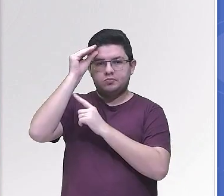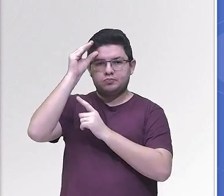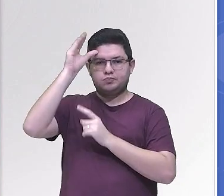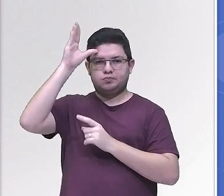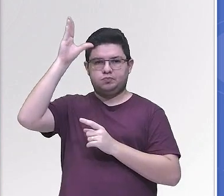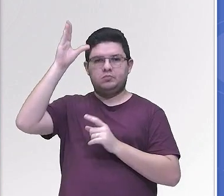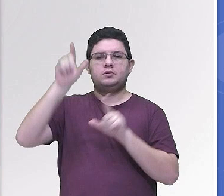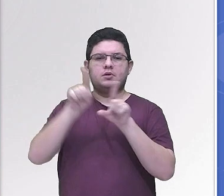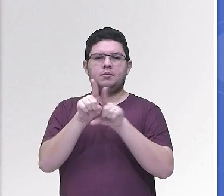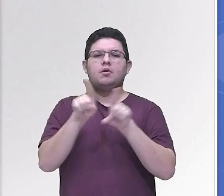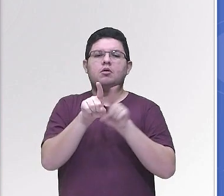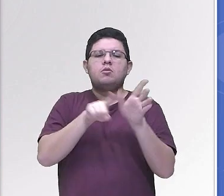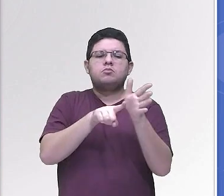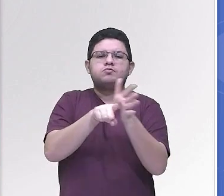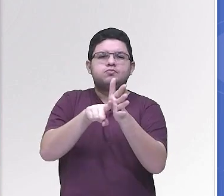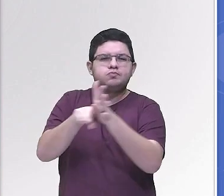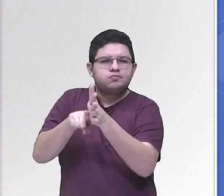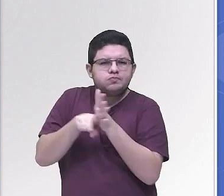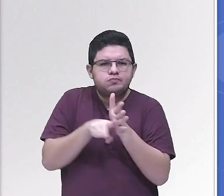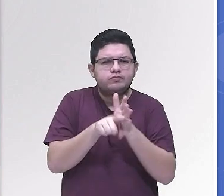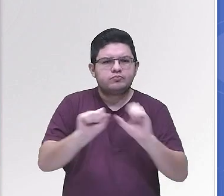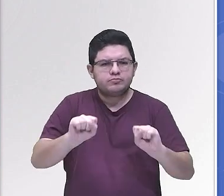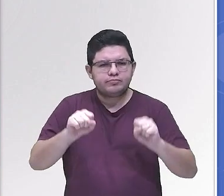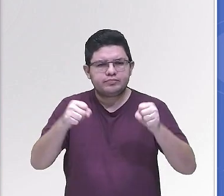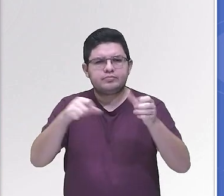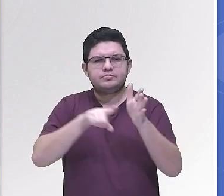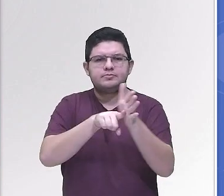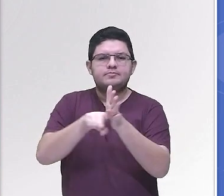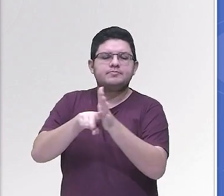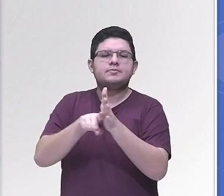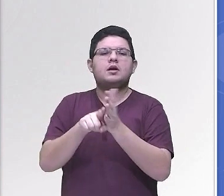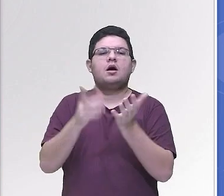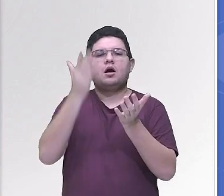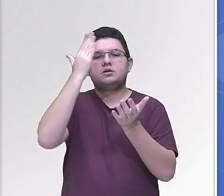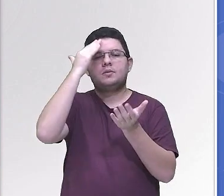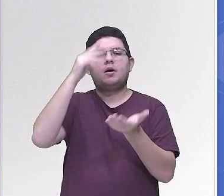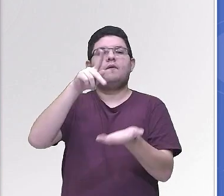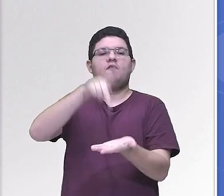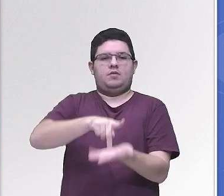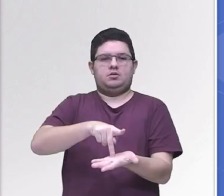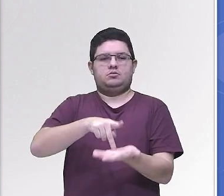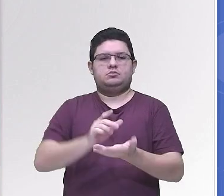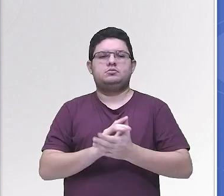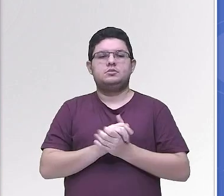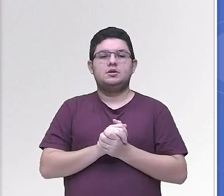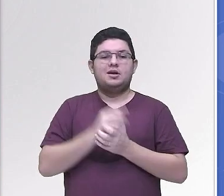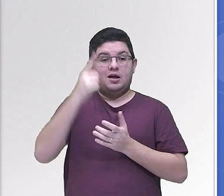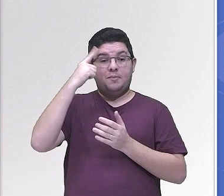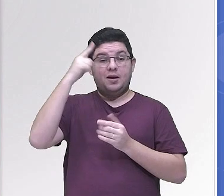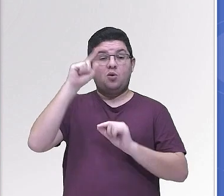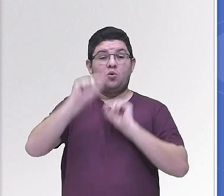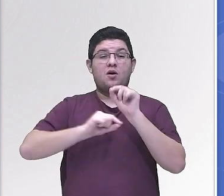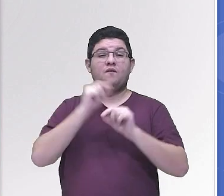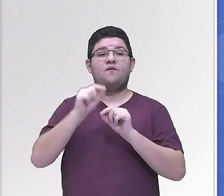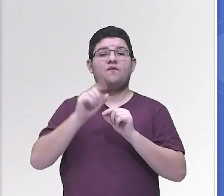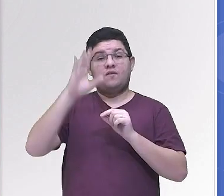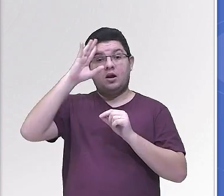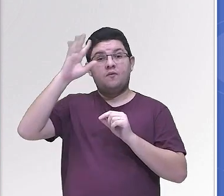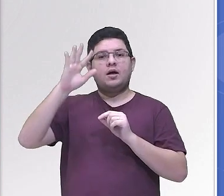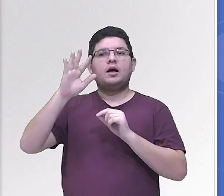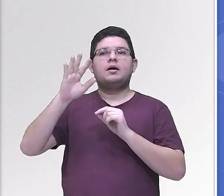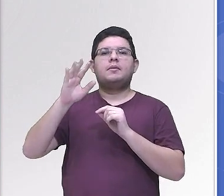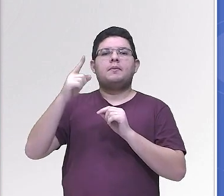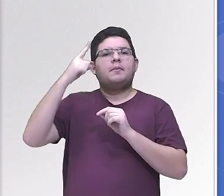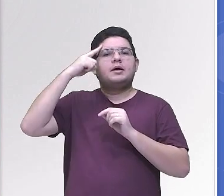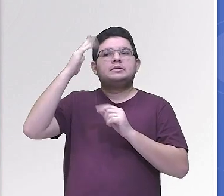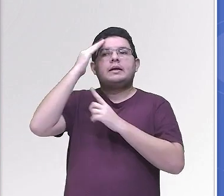pela verdade. Olha só que legal, gente. Portanto, a filosofia ela não é a sabedoria, mas o desejo